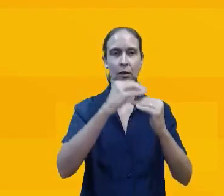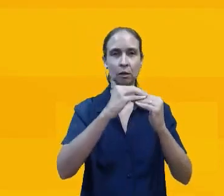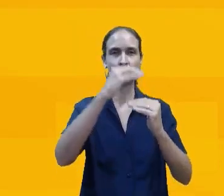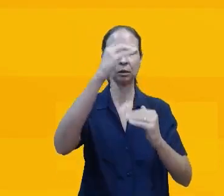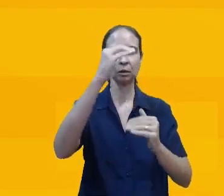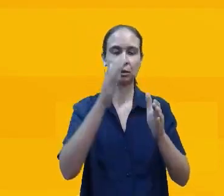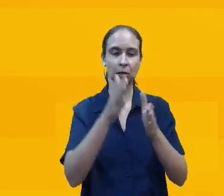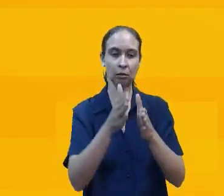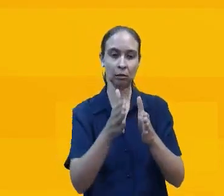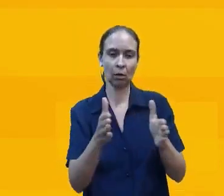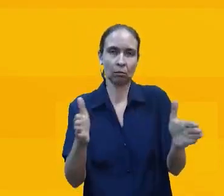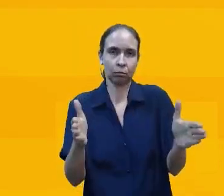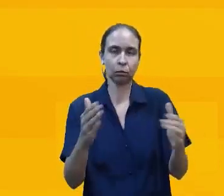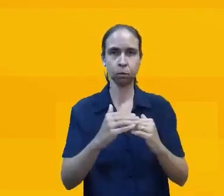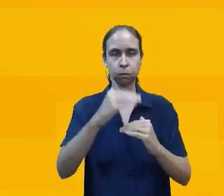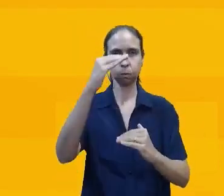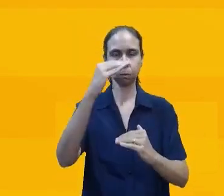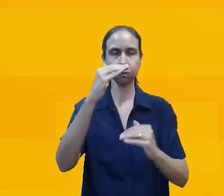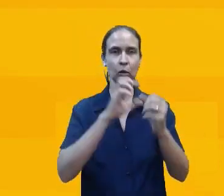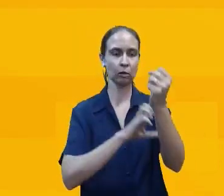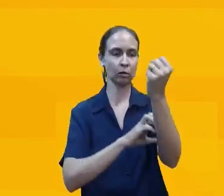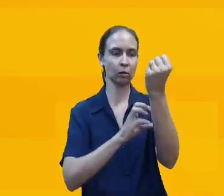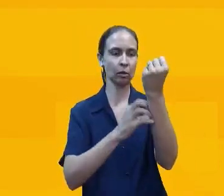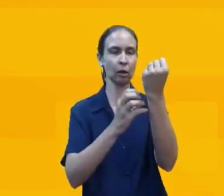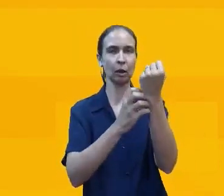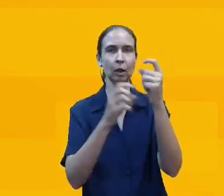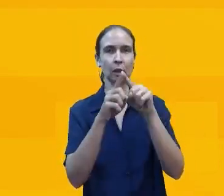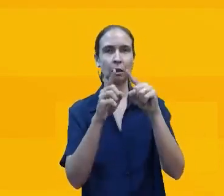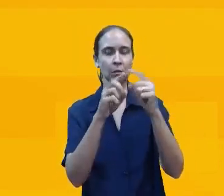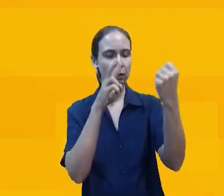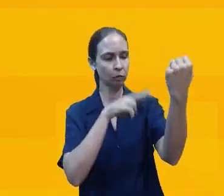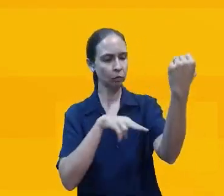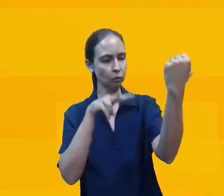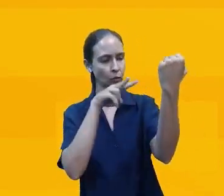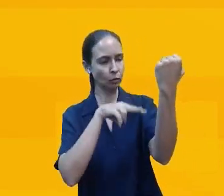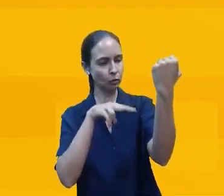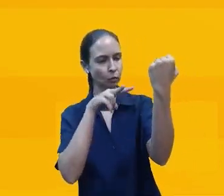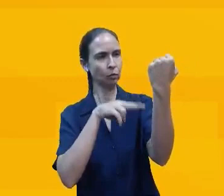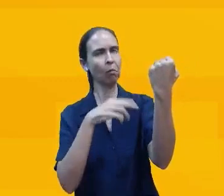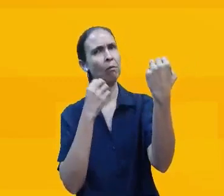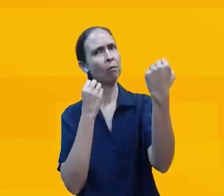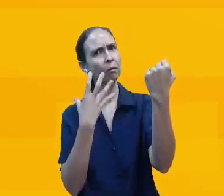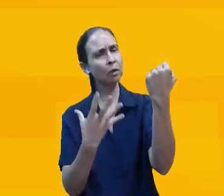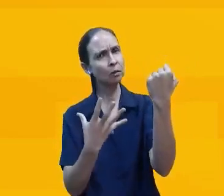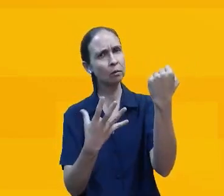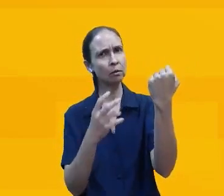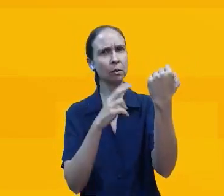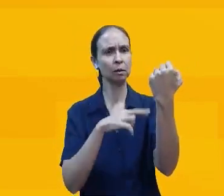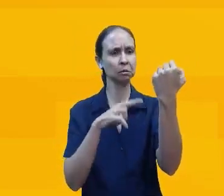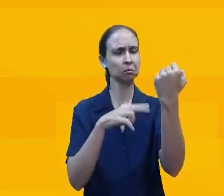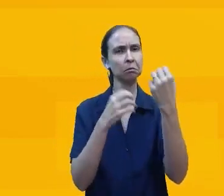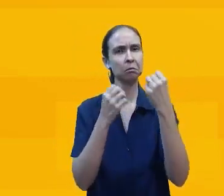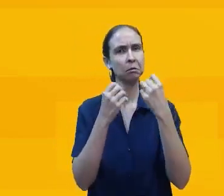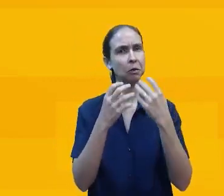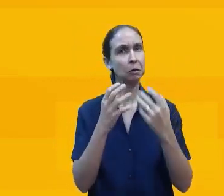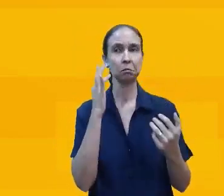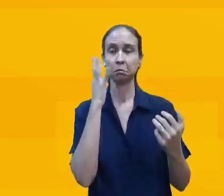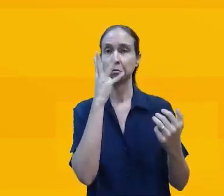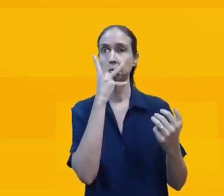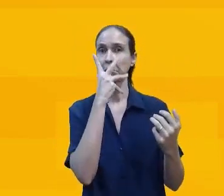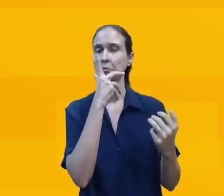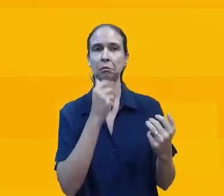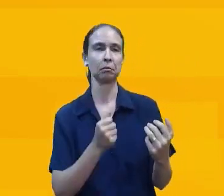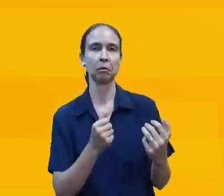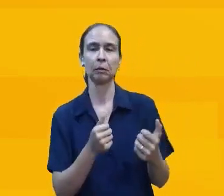essa aparência, o visual, o ponto de colheita do Tocantins é muito próximo da